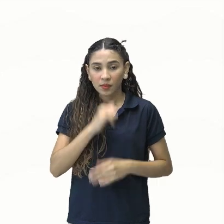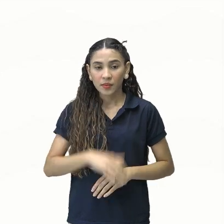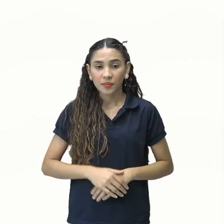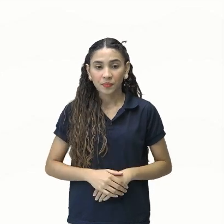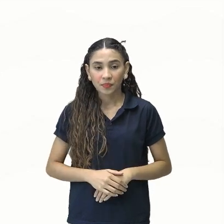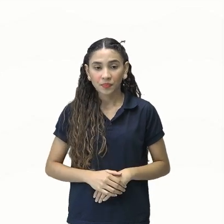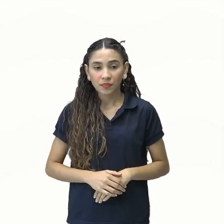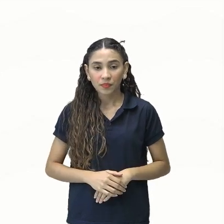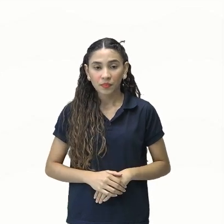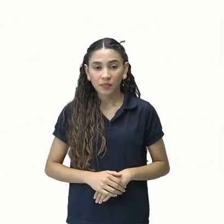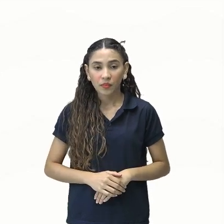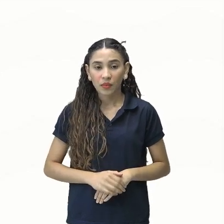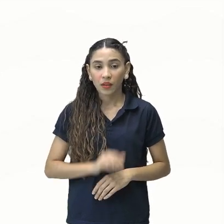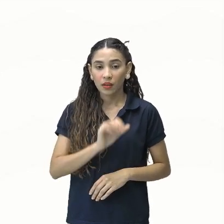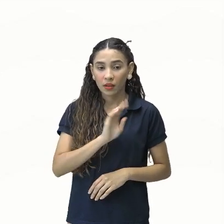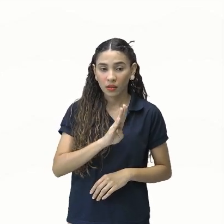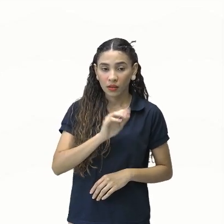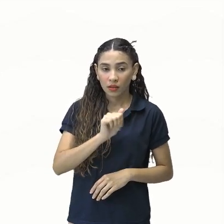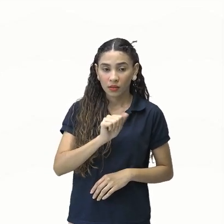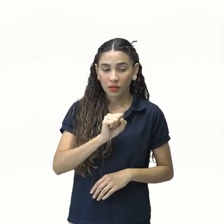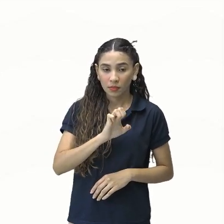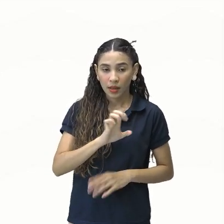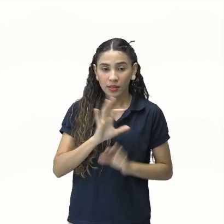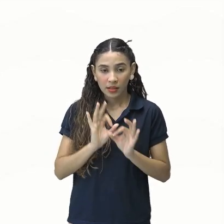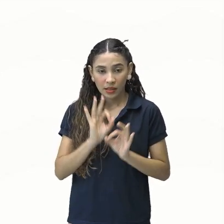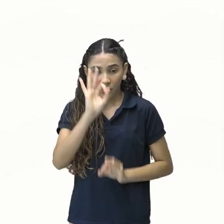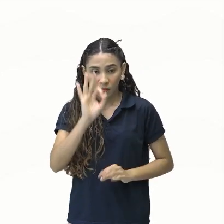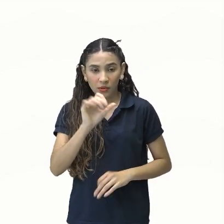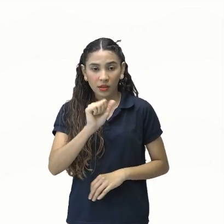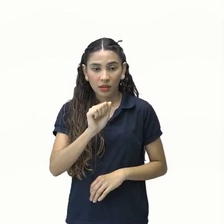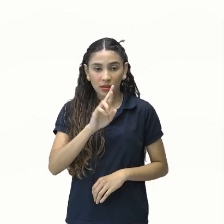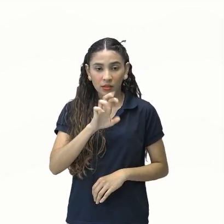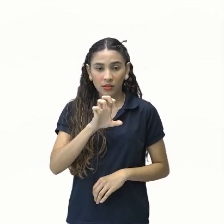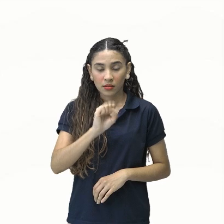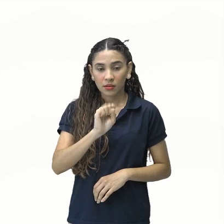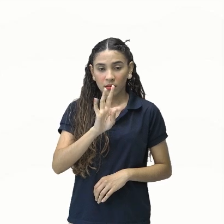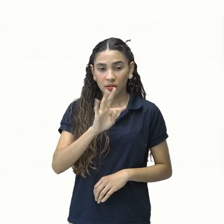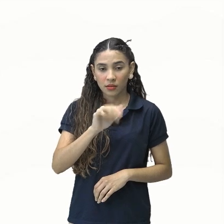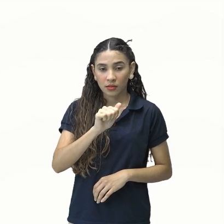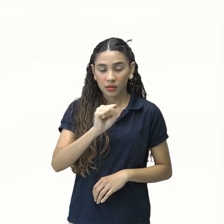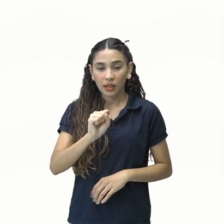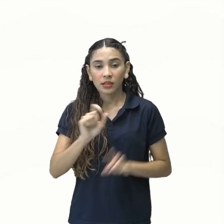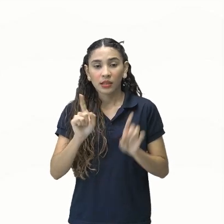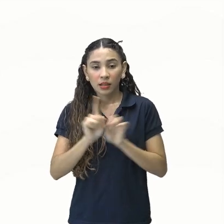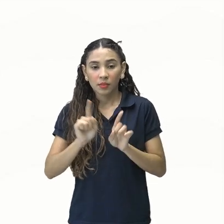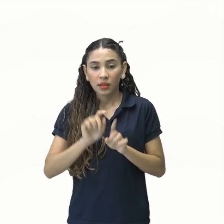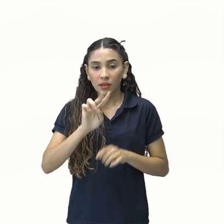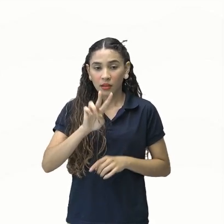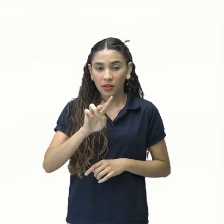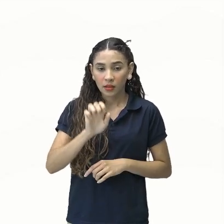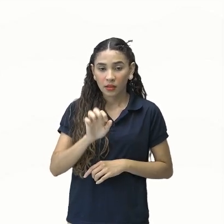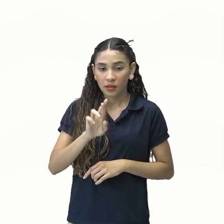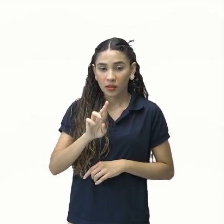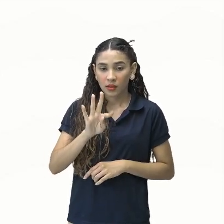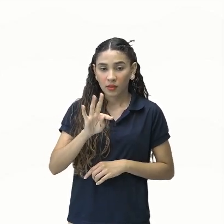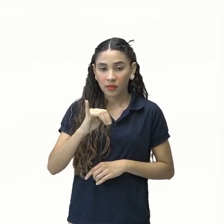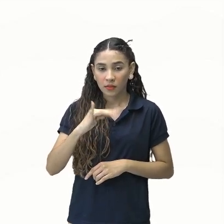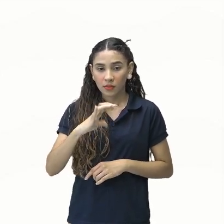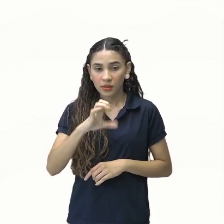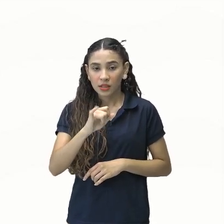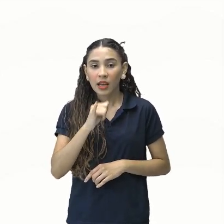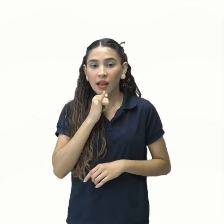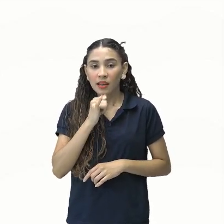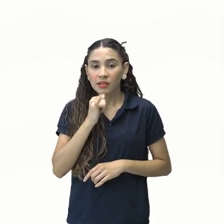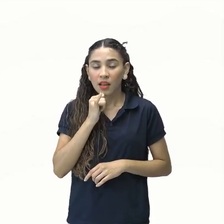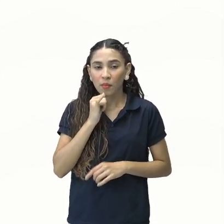são base, altura, arestas, vértices, exatamente cada pontinho